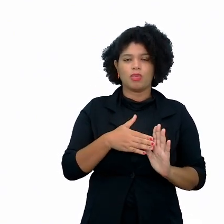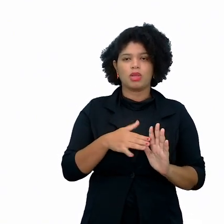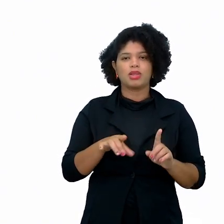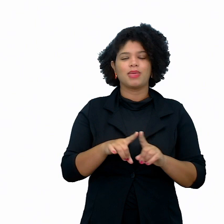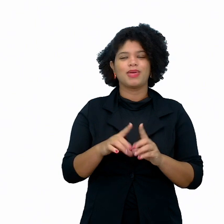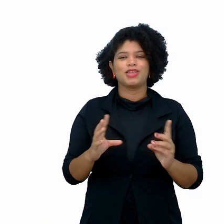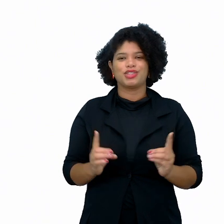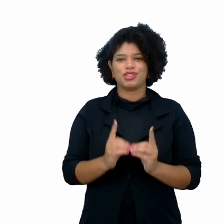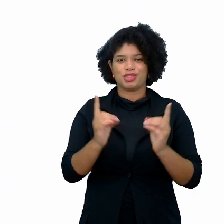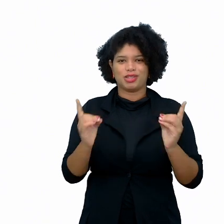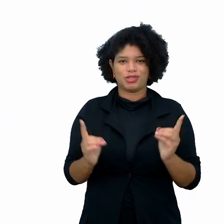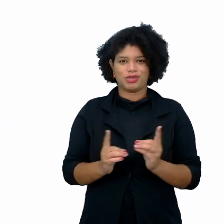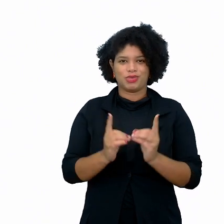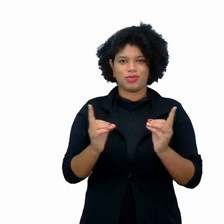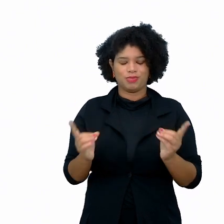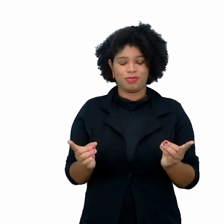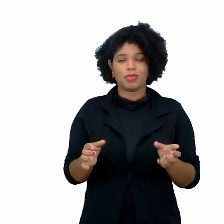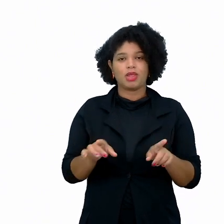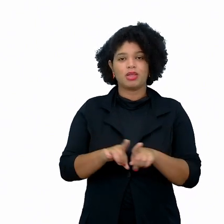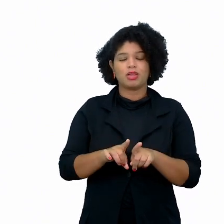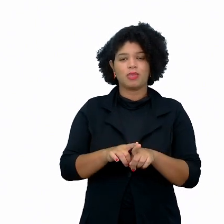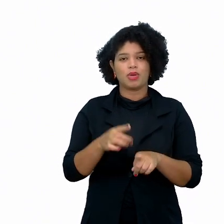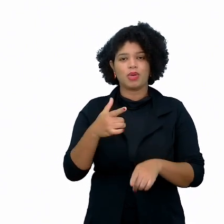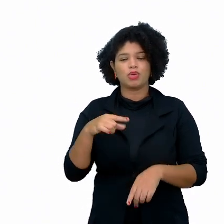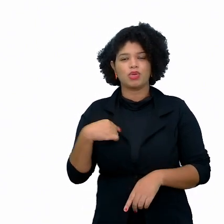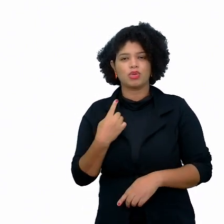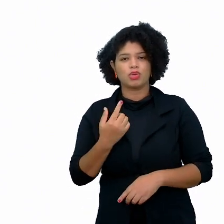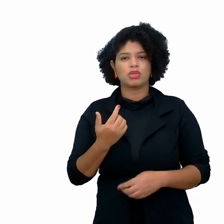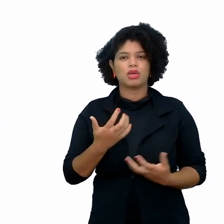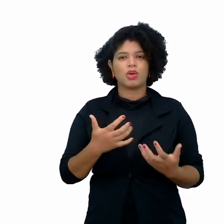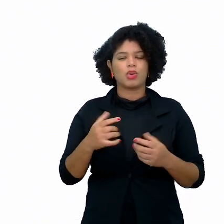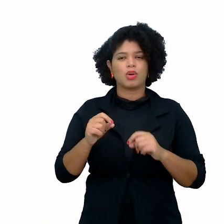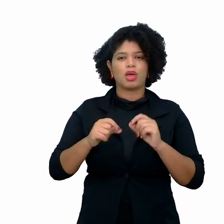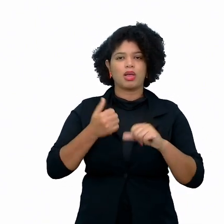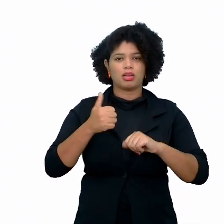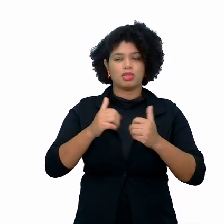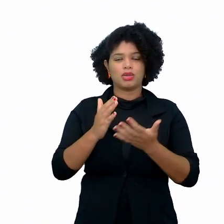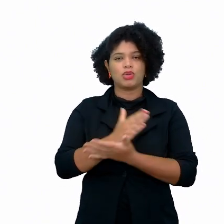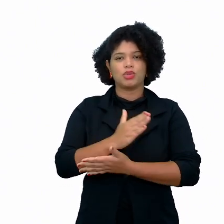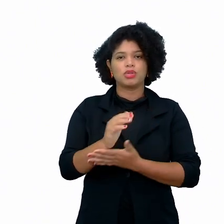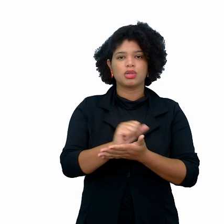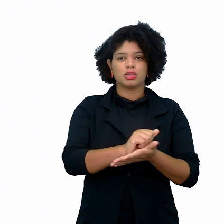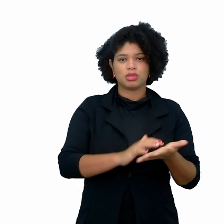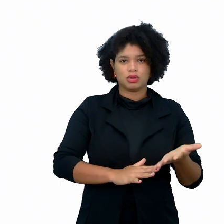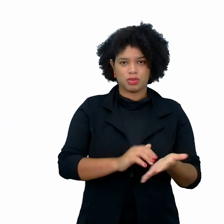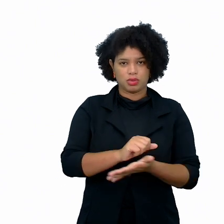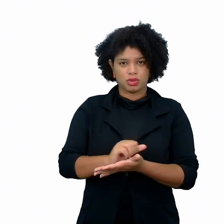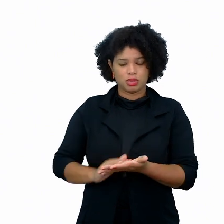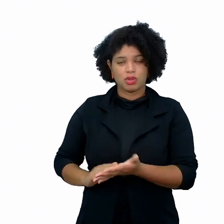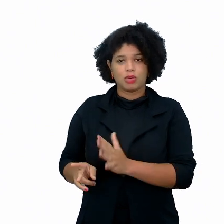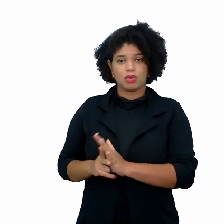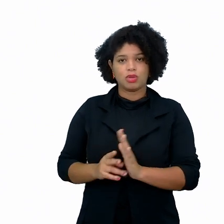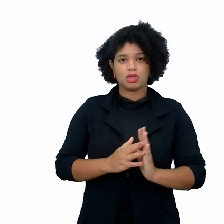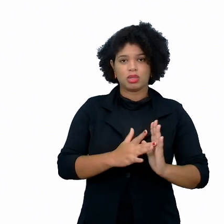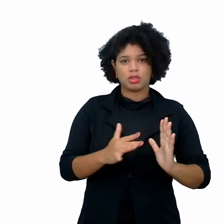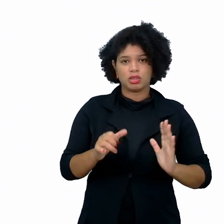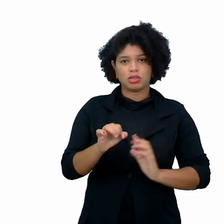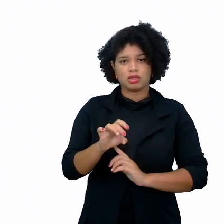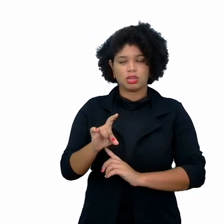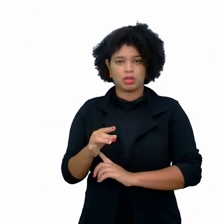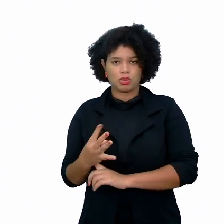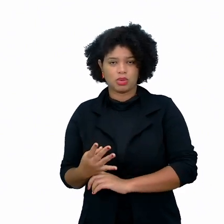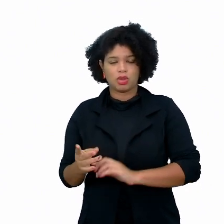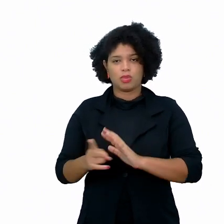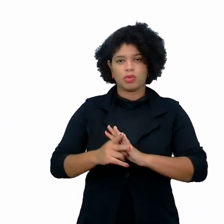didáticos. Também queremos analisar algumas das atividades propostas na sequência a partir